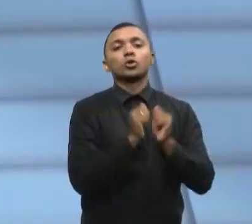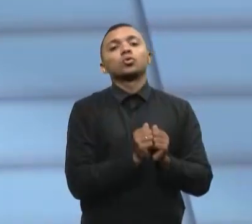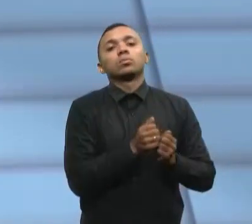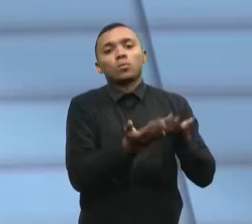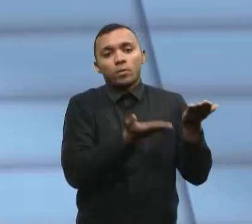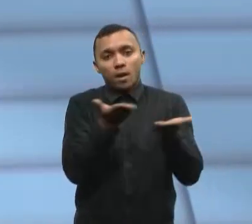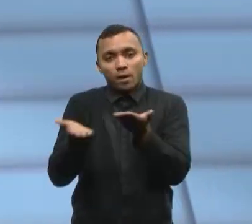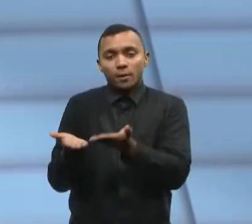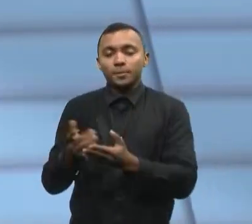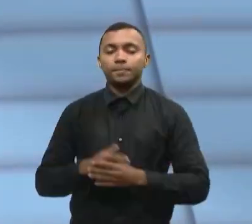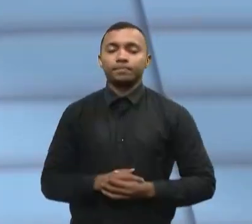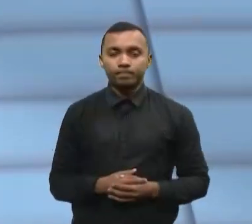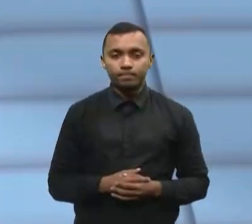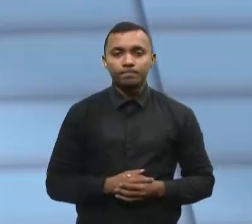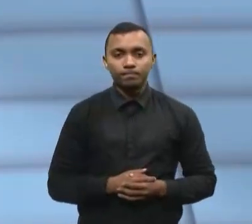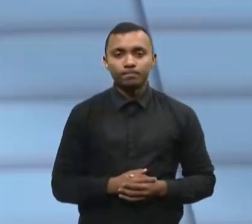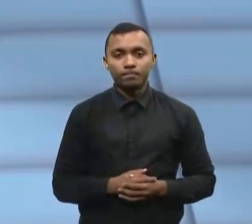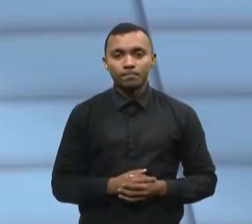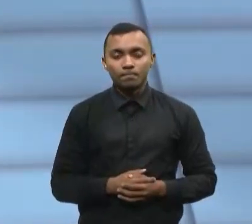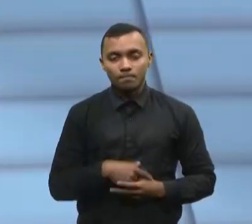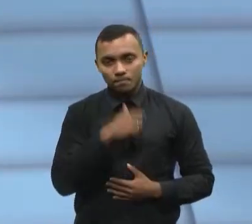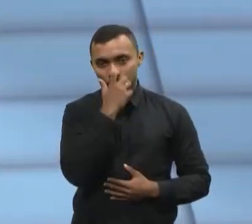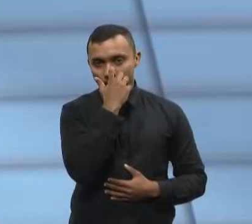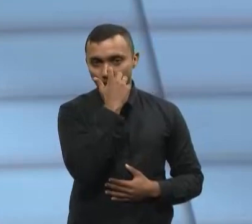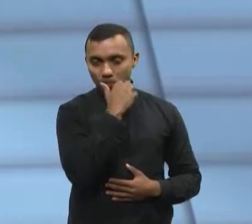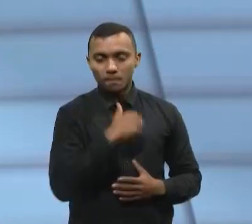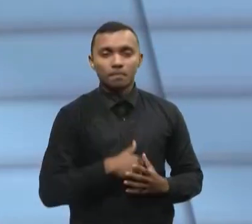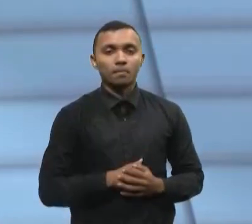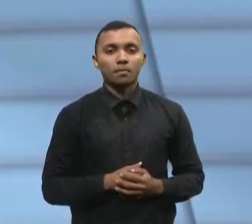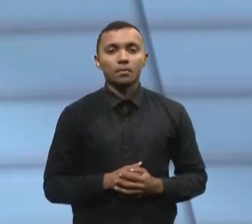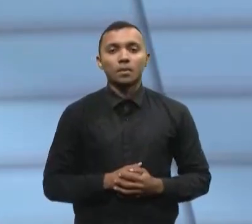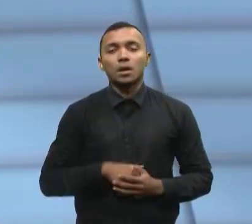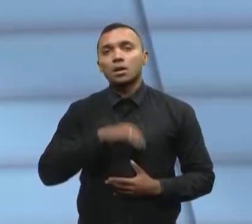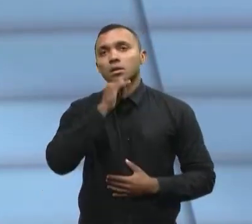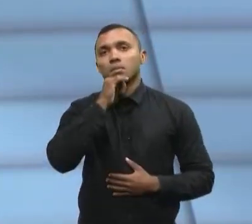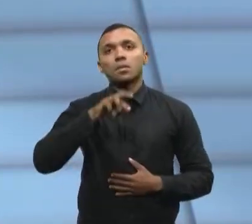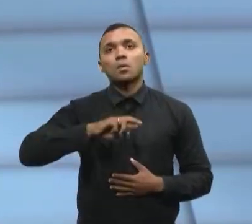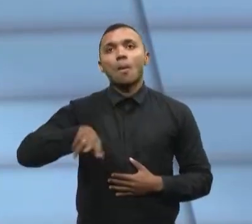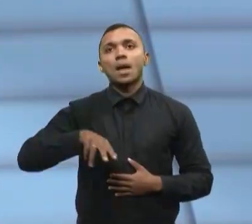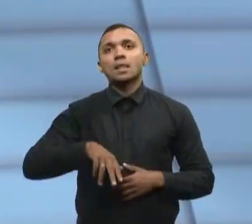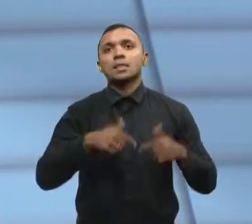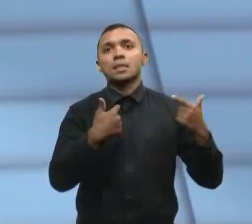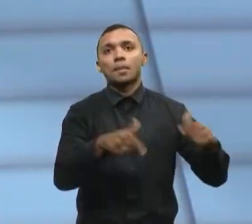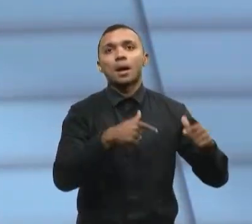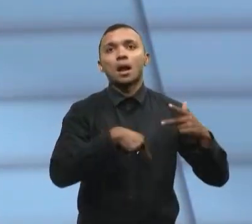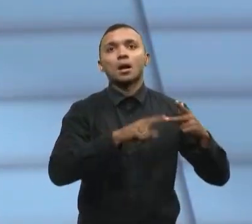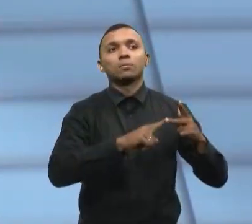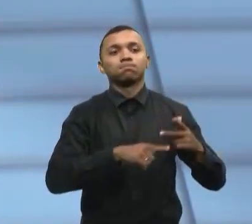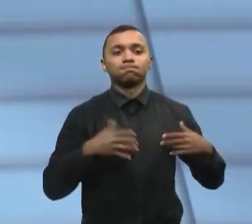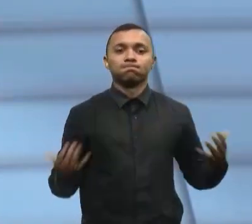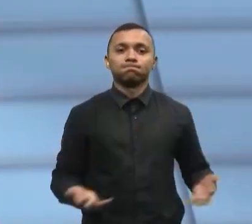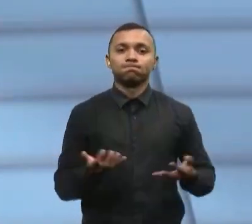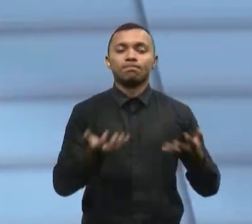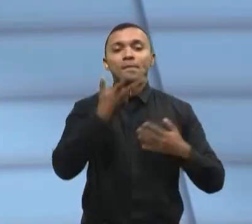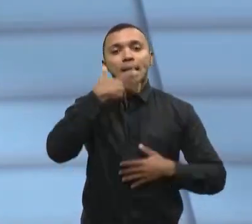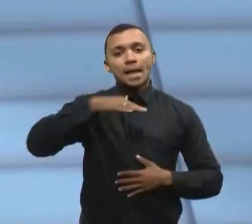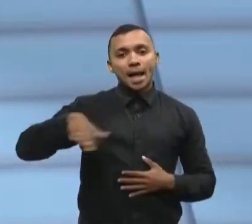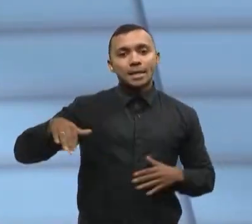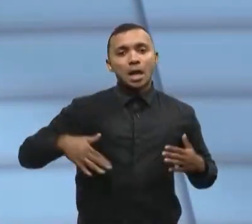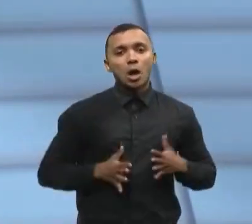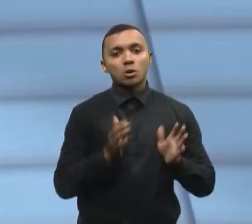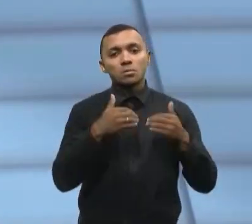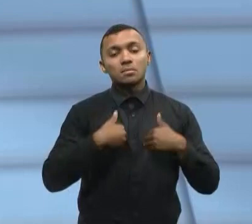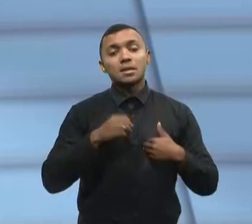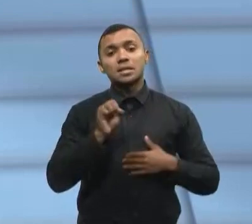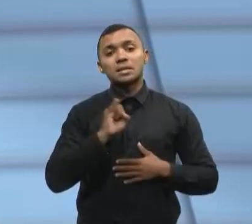tratamento. Não tem como trabalhar, evoluir, estimular uma criança com autismo se a gente não tem